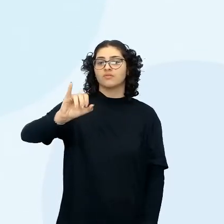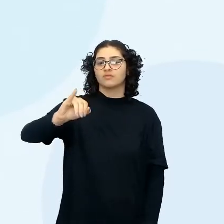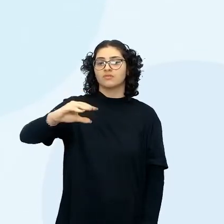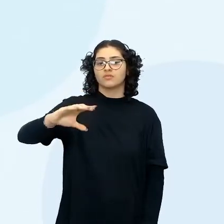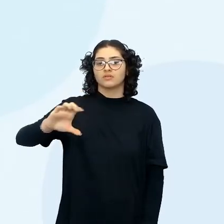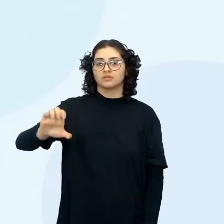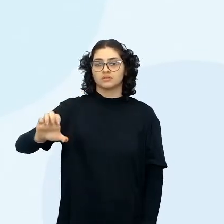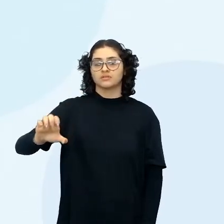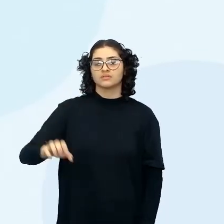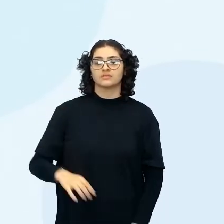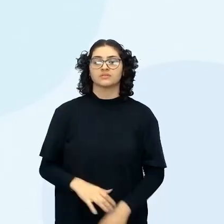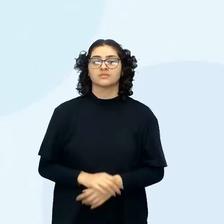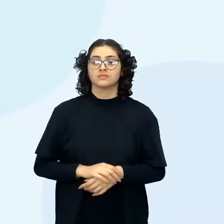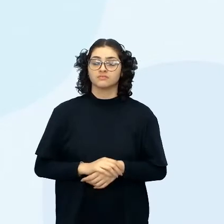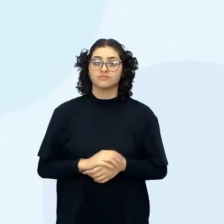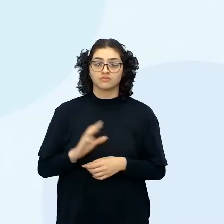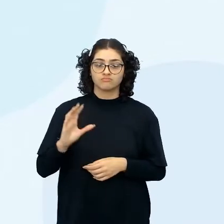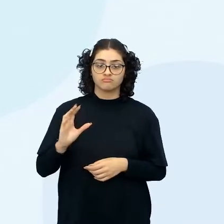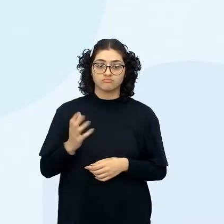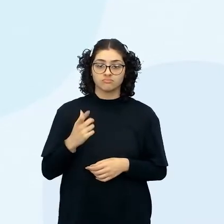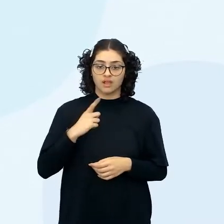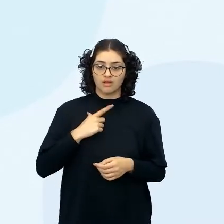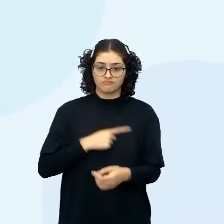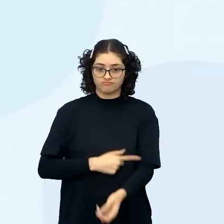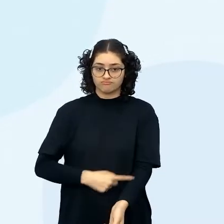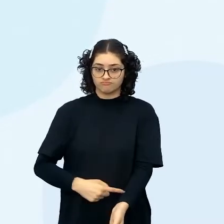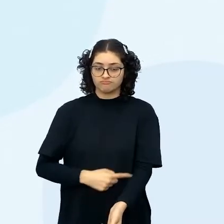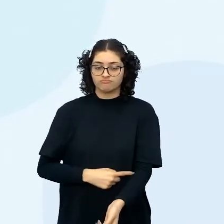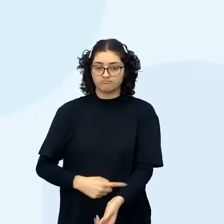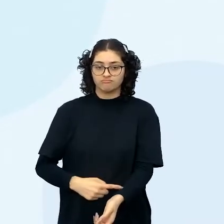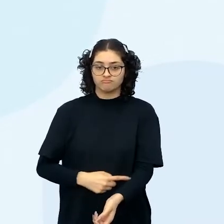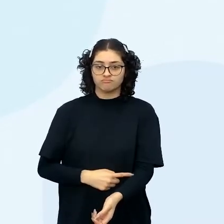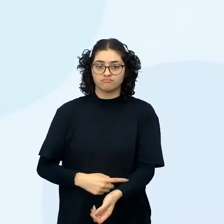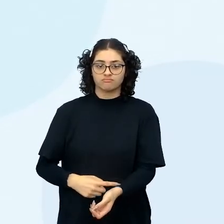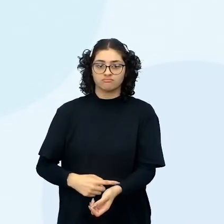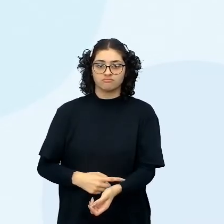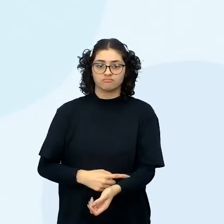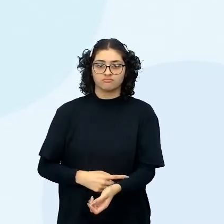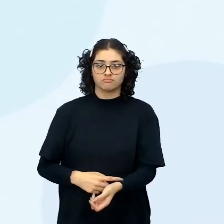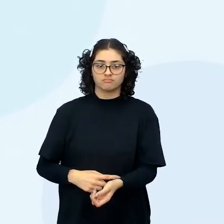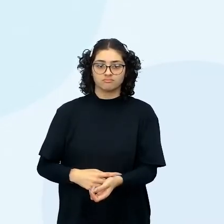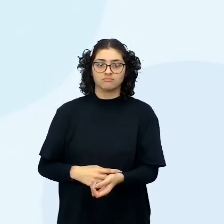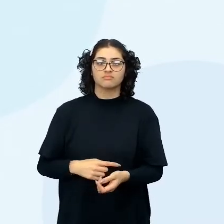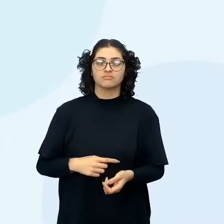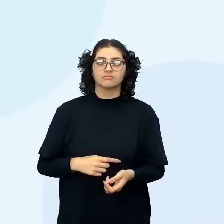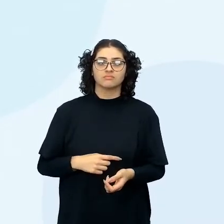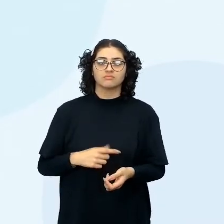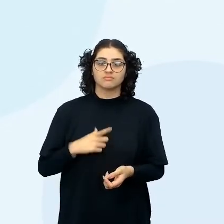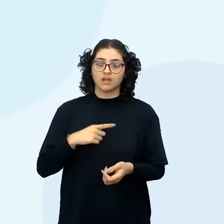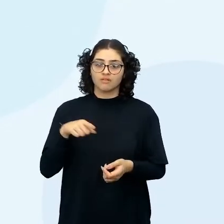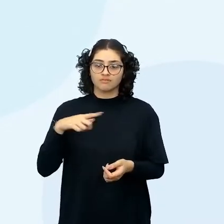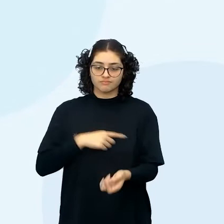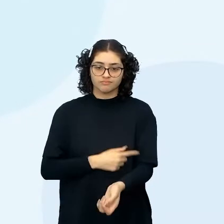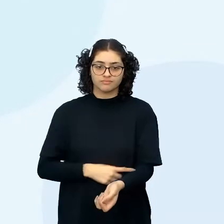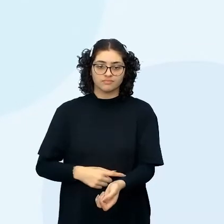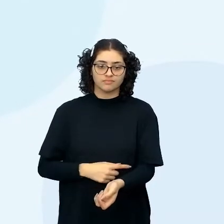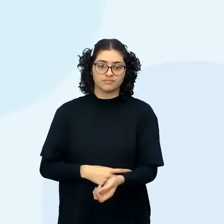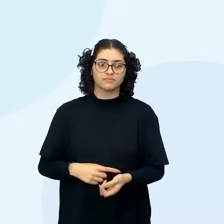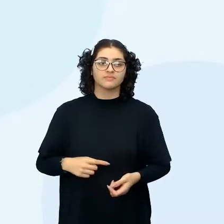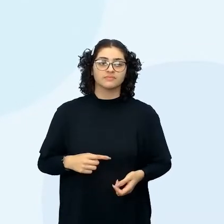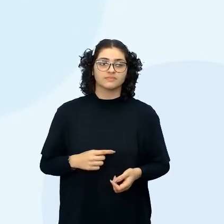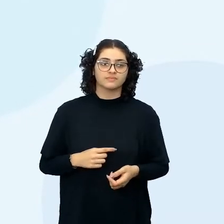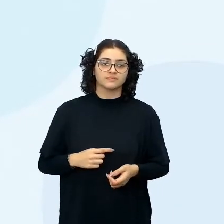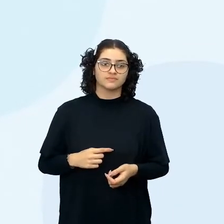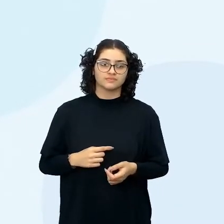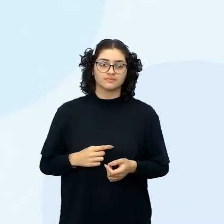está correndo ali nos vasos sanguíneos, olha só, ela bloqueia o fluxo sanguíneo. Então, essas